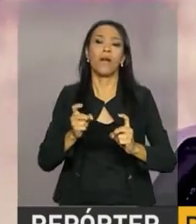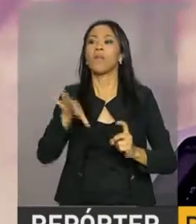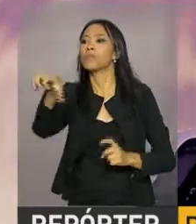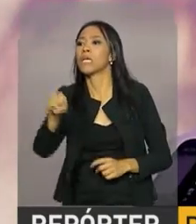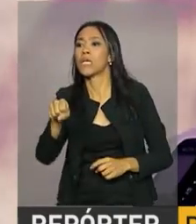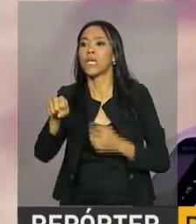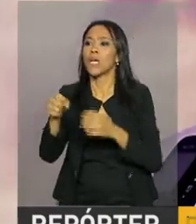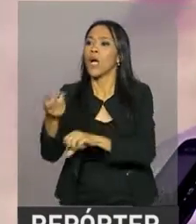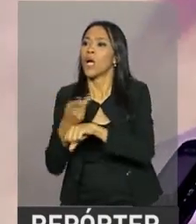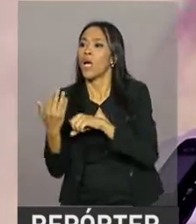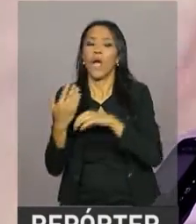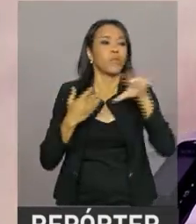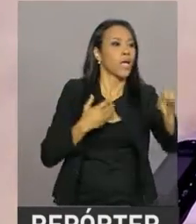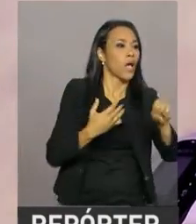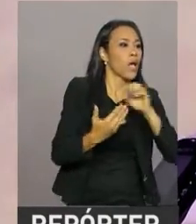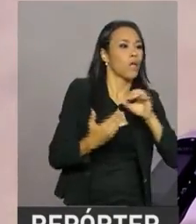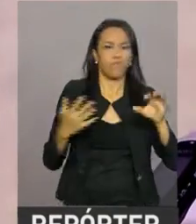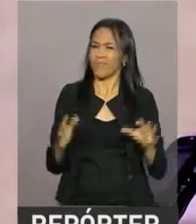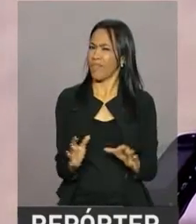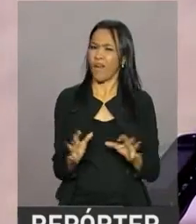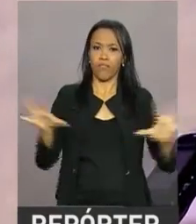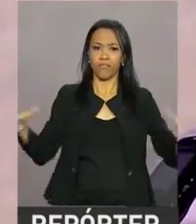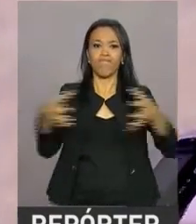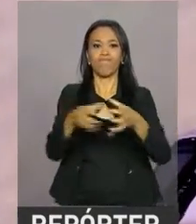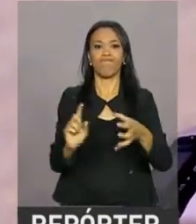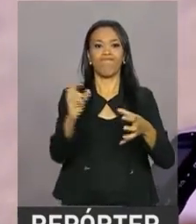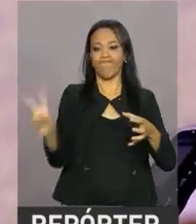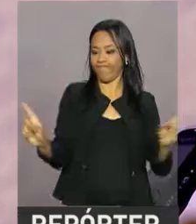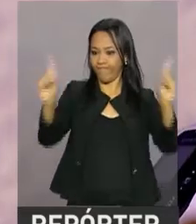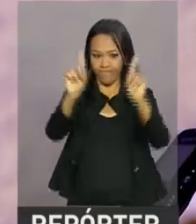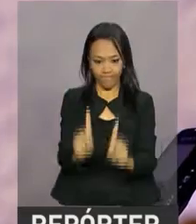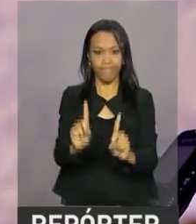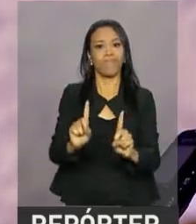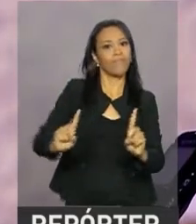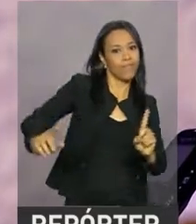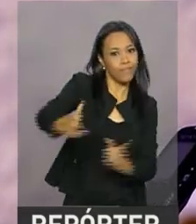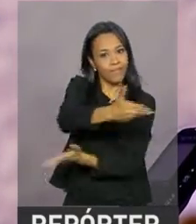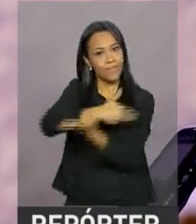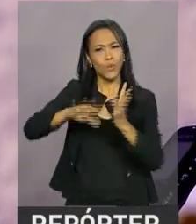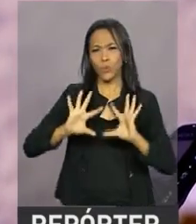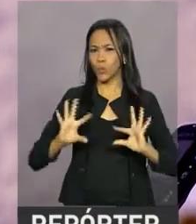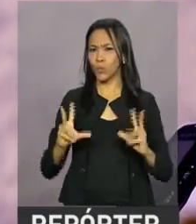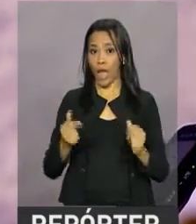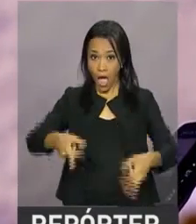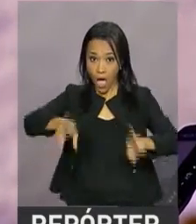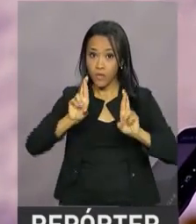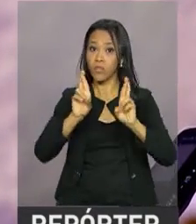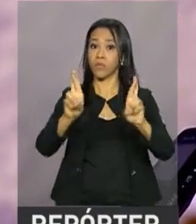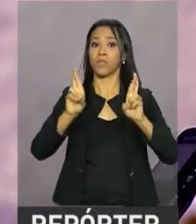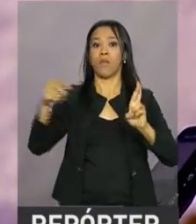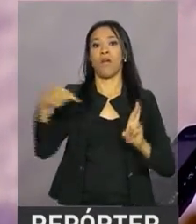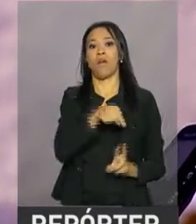aqui o ou acolá você vai ter uma gestão que tem todos os jogos responsáveis pelo